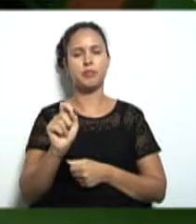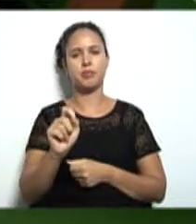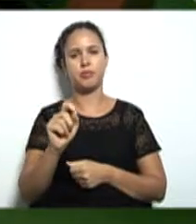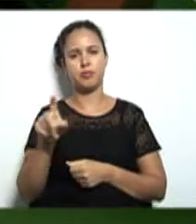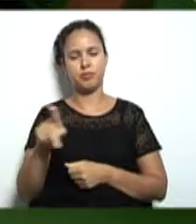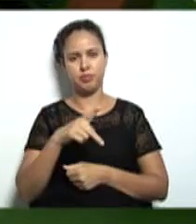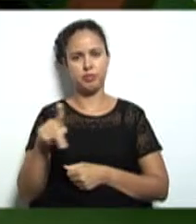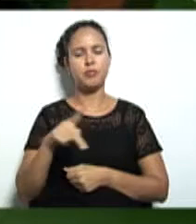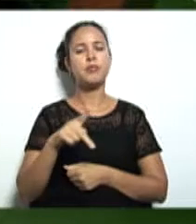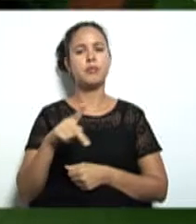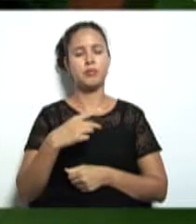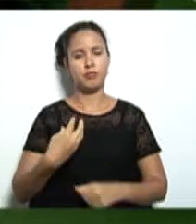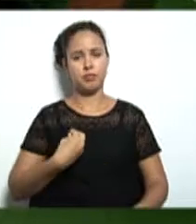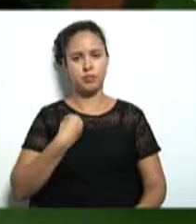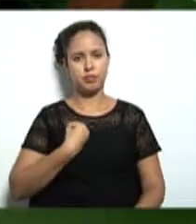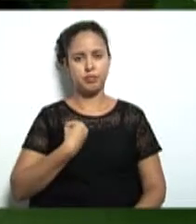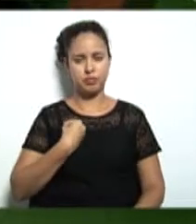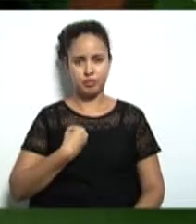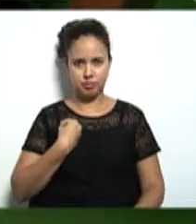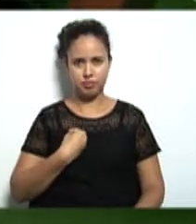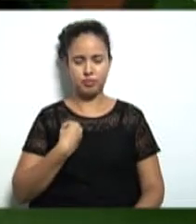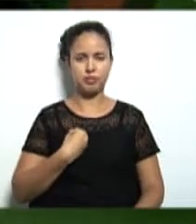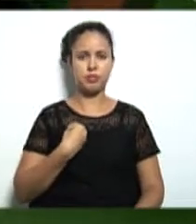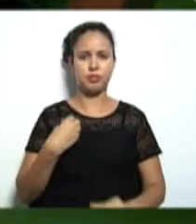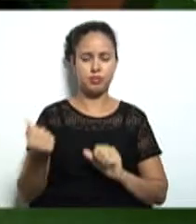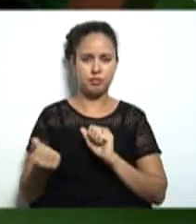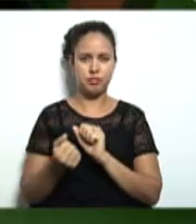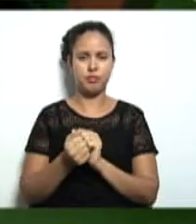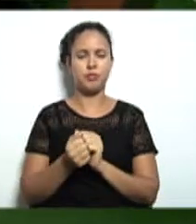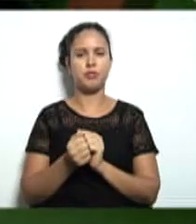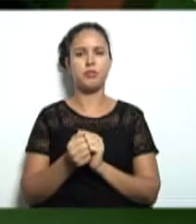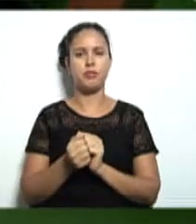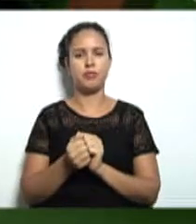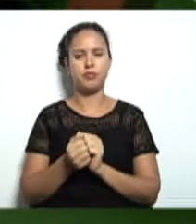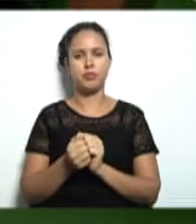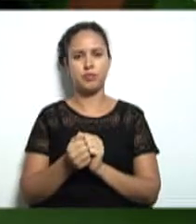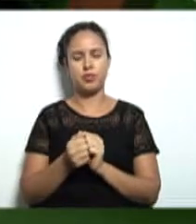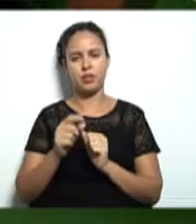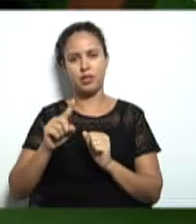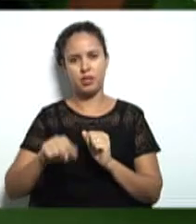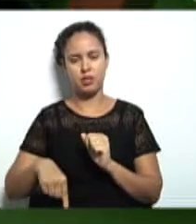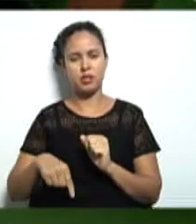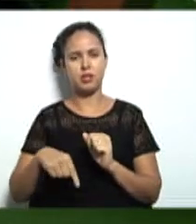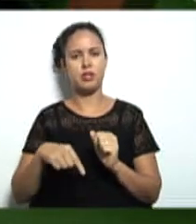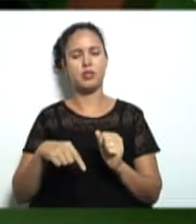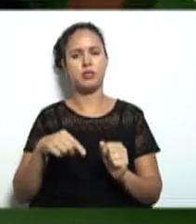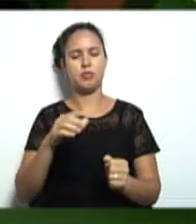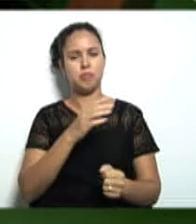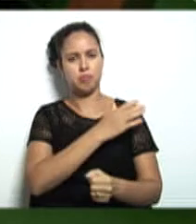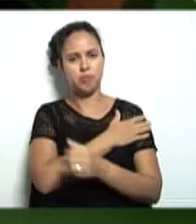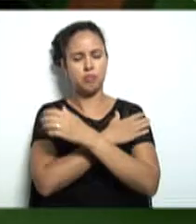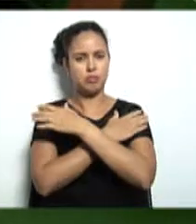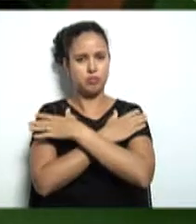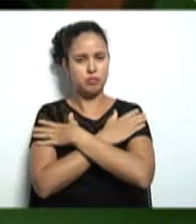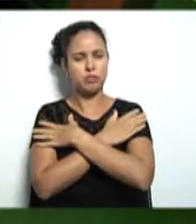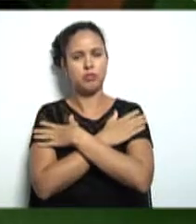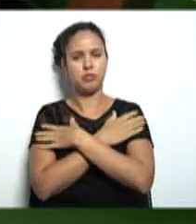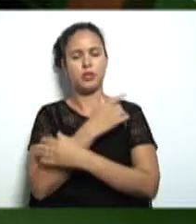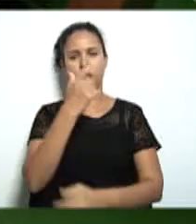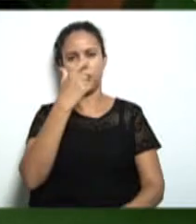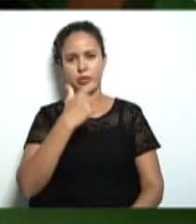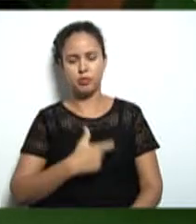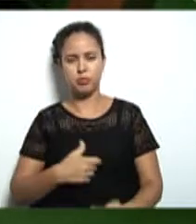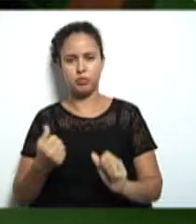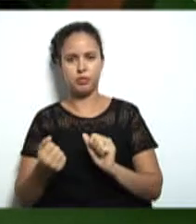professores presenciais, que são os nossos parceiros, né? São as nossas mãos, os nossos braços, nossos pés, que estão